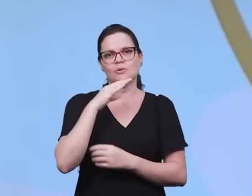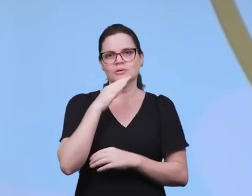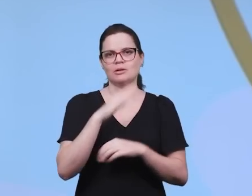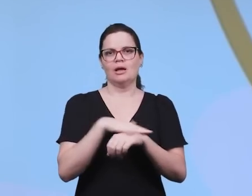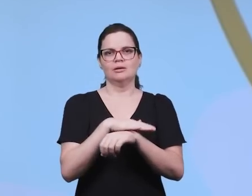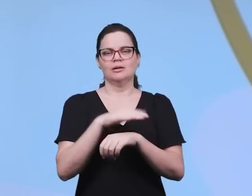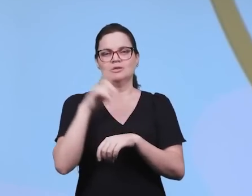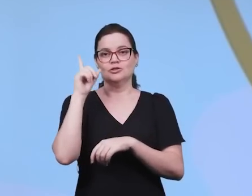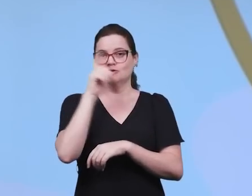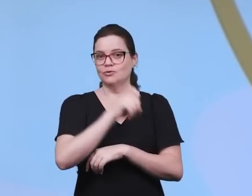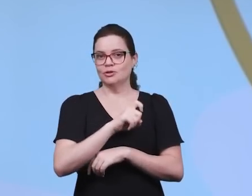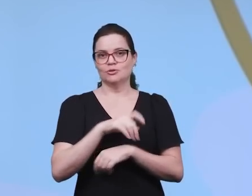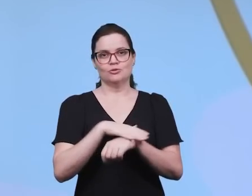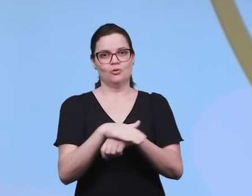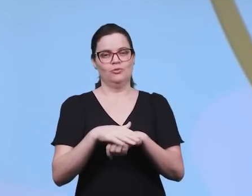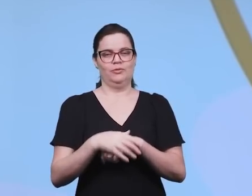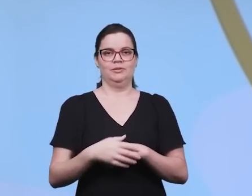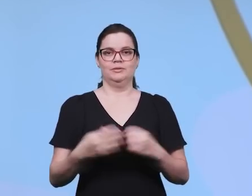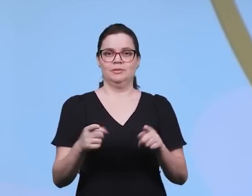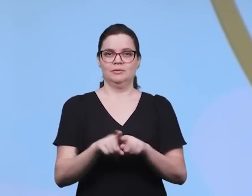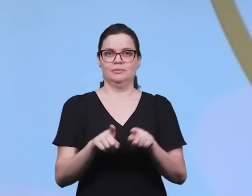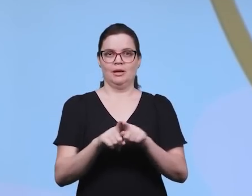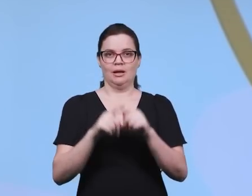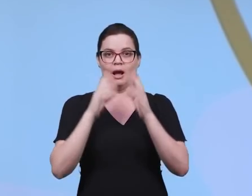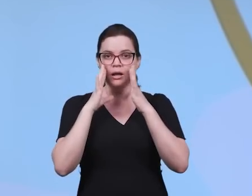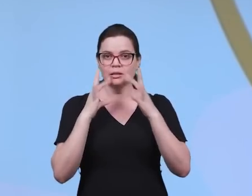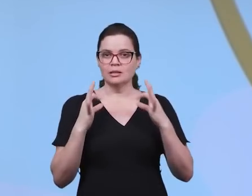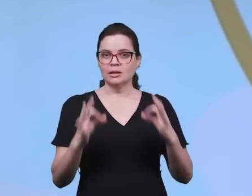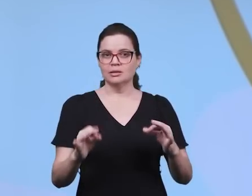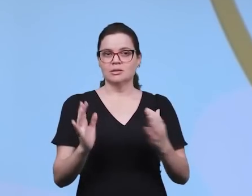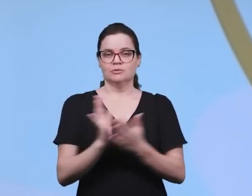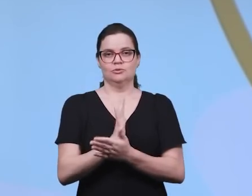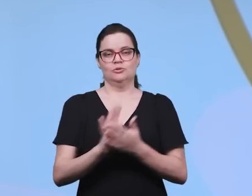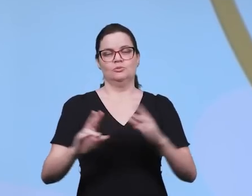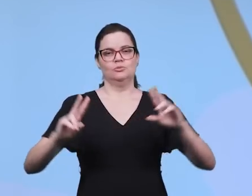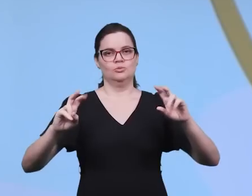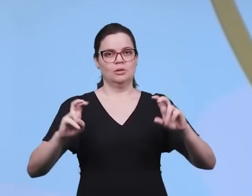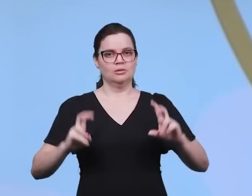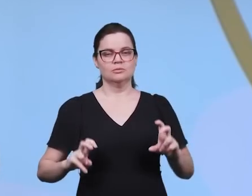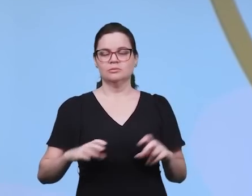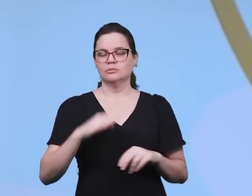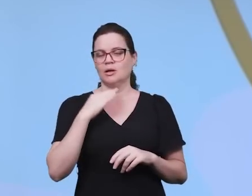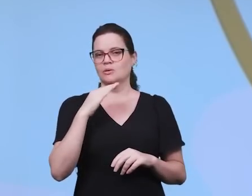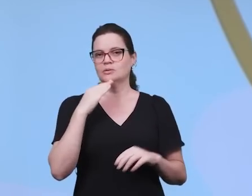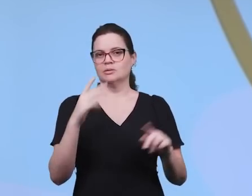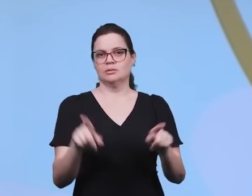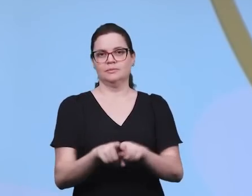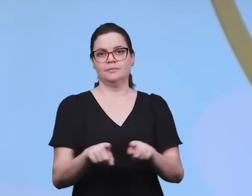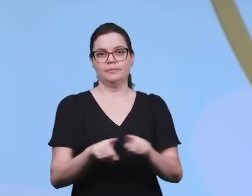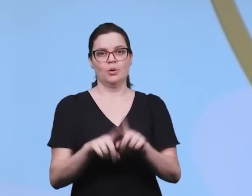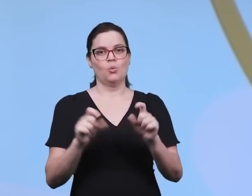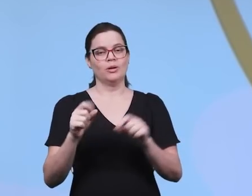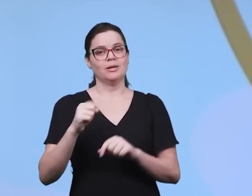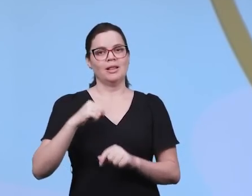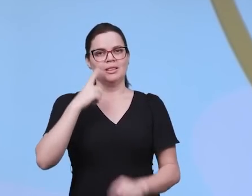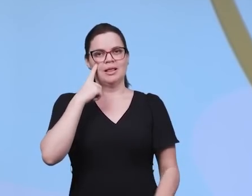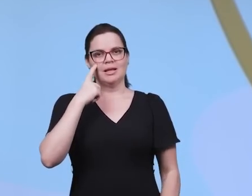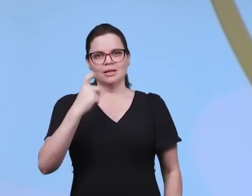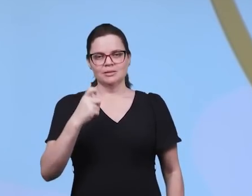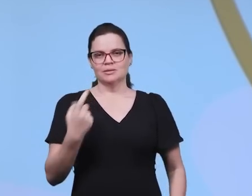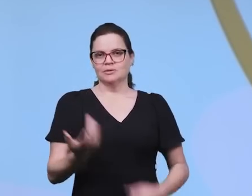dificuldade. O nível de atenção para determinados assuntos, como foi dito, mas também até naquilo que é interessante,